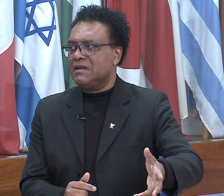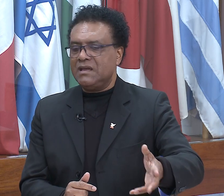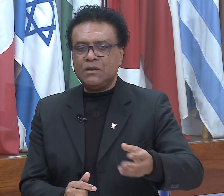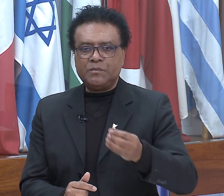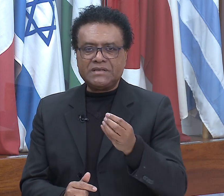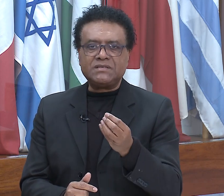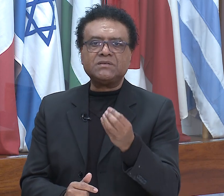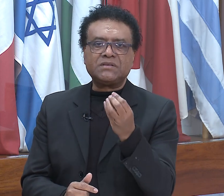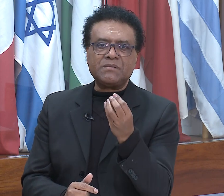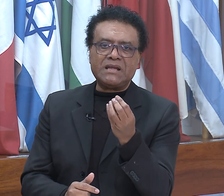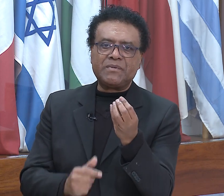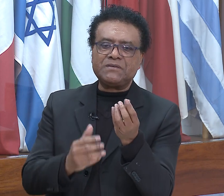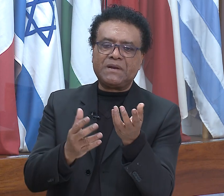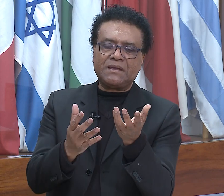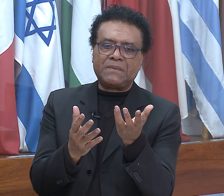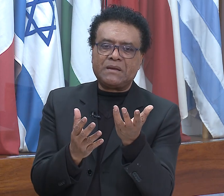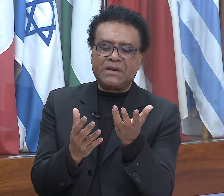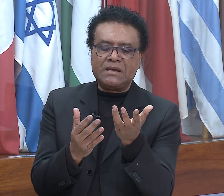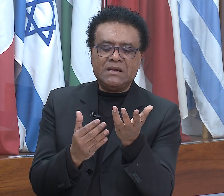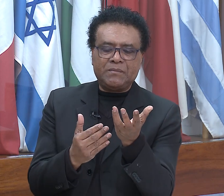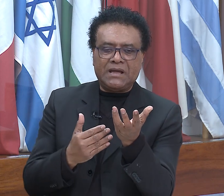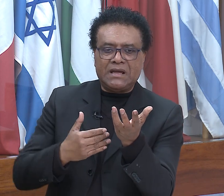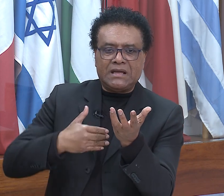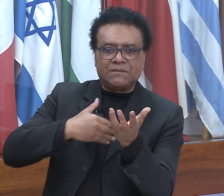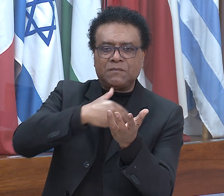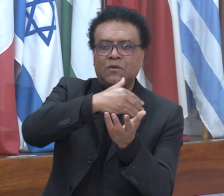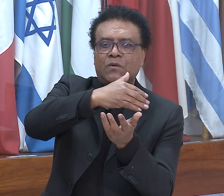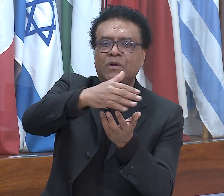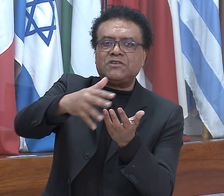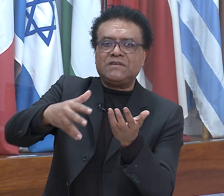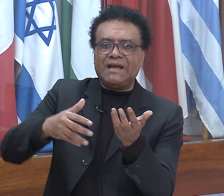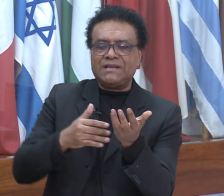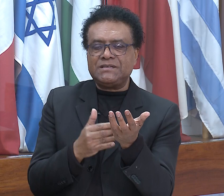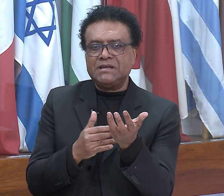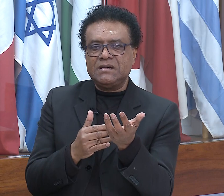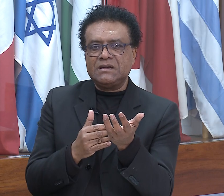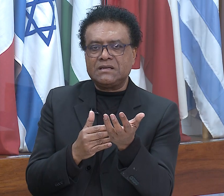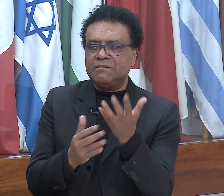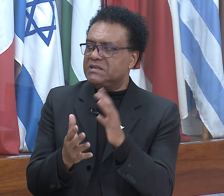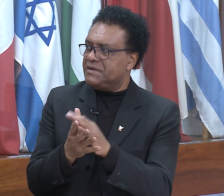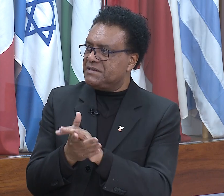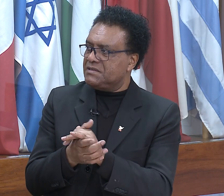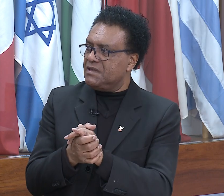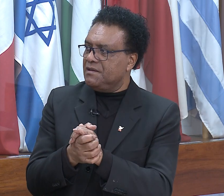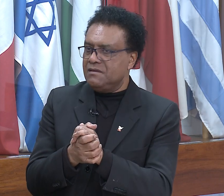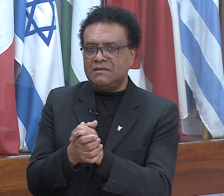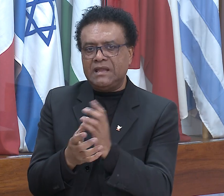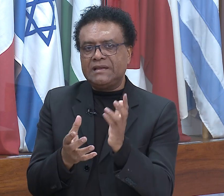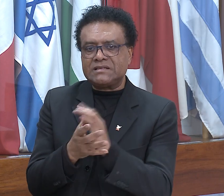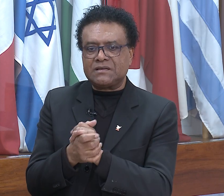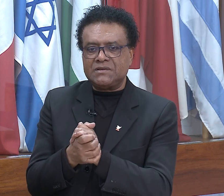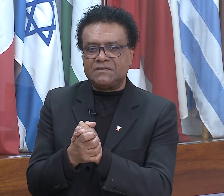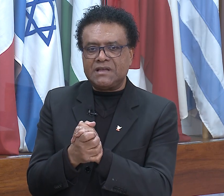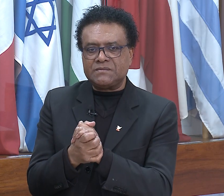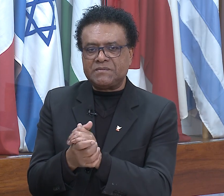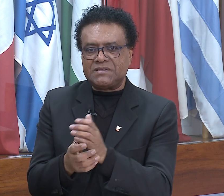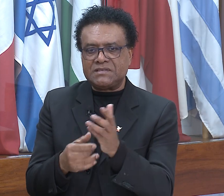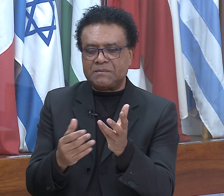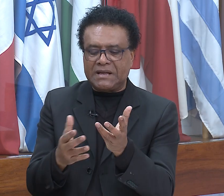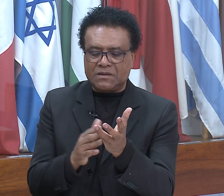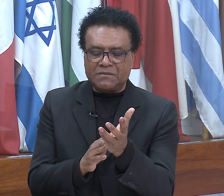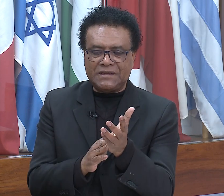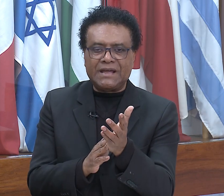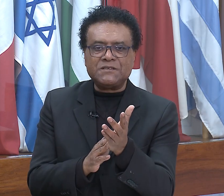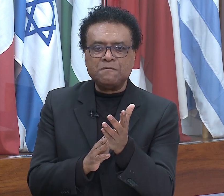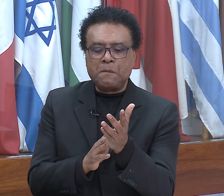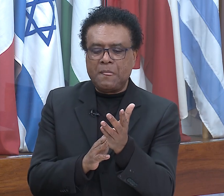eu preciso trabalhar para coletividade que mais precisa e aí lá nessa coletividade mais